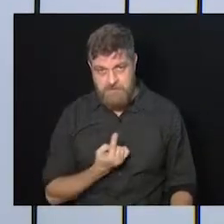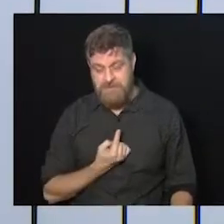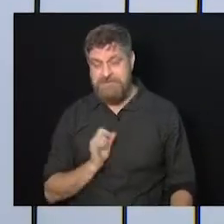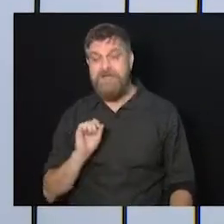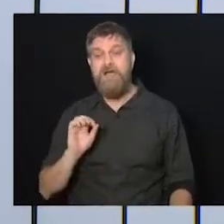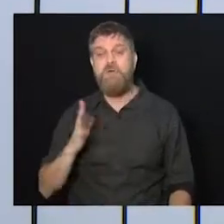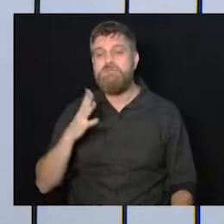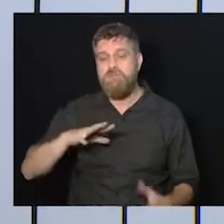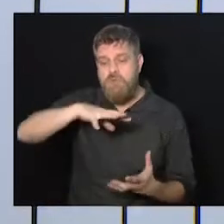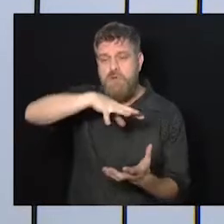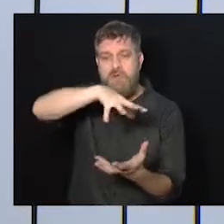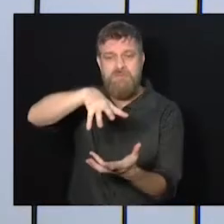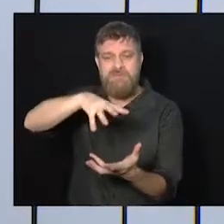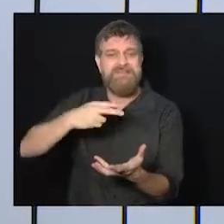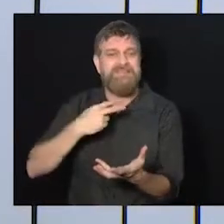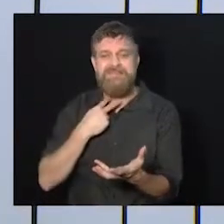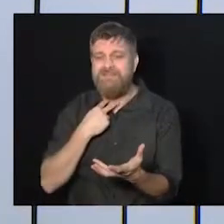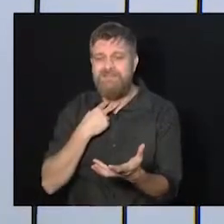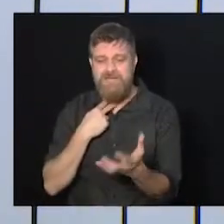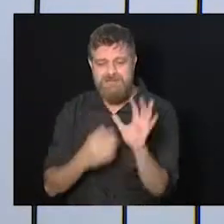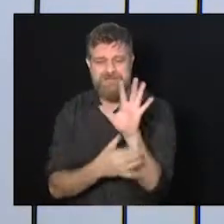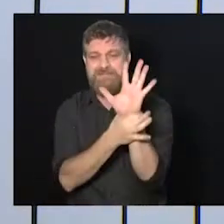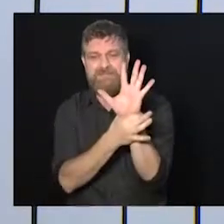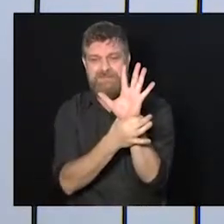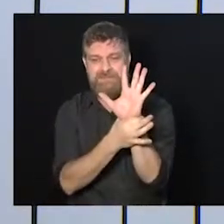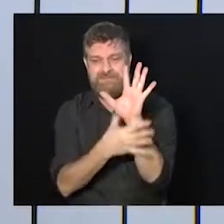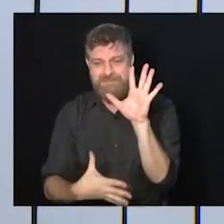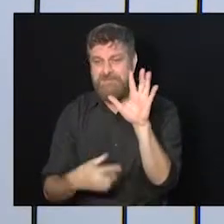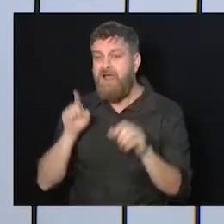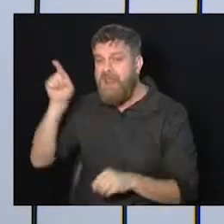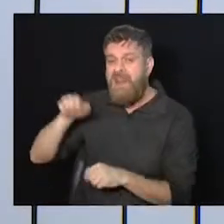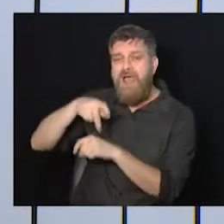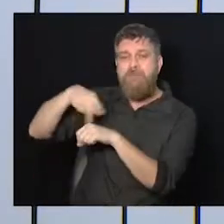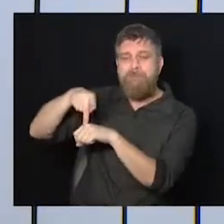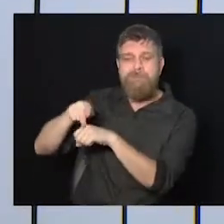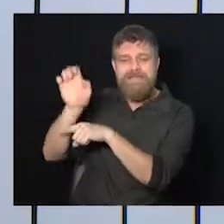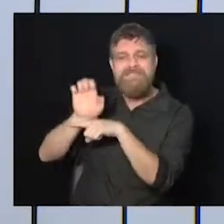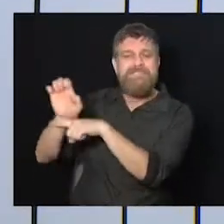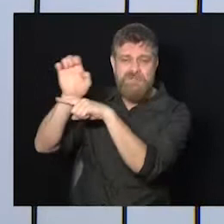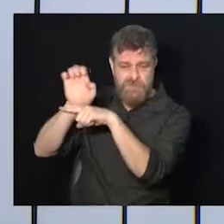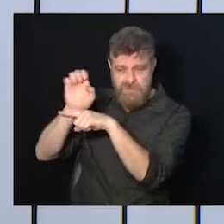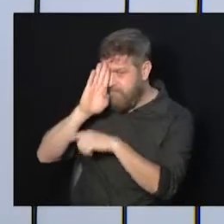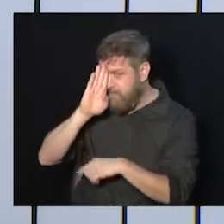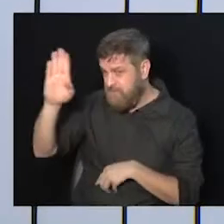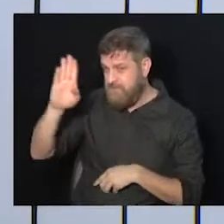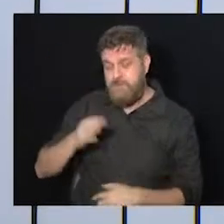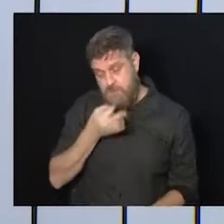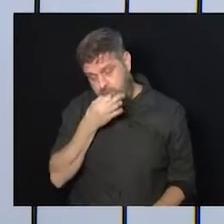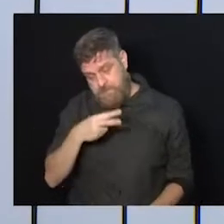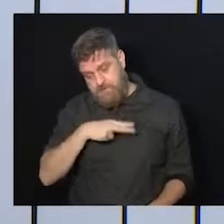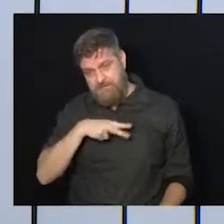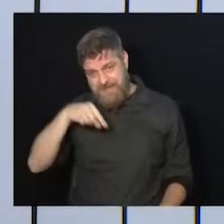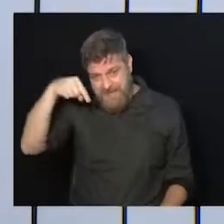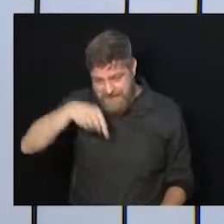mundial de um consumo mais sustentável, né? A Europa, principalmente, E o que eu vejo é que